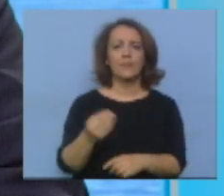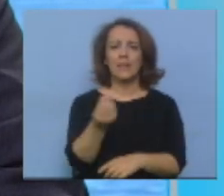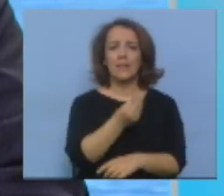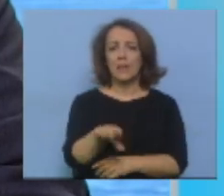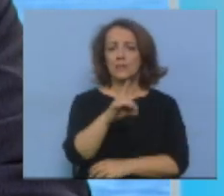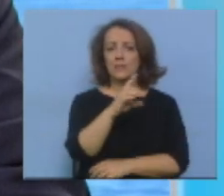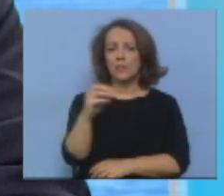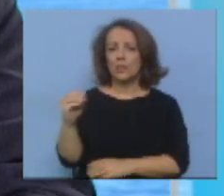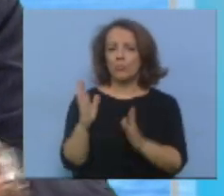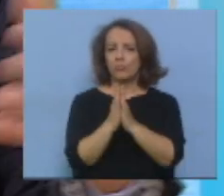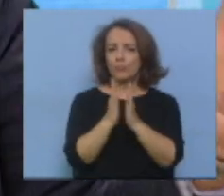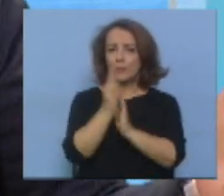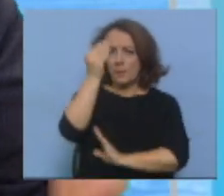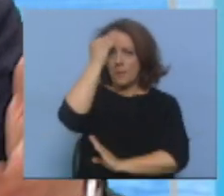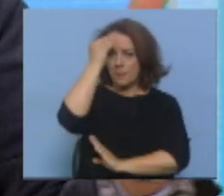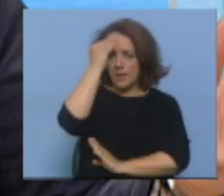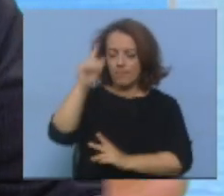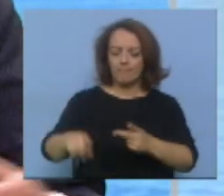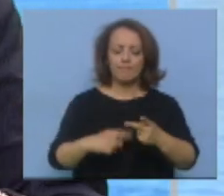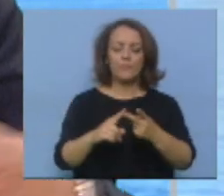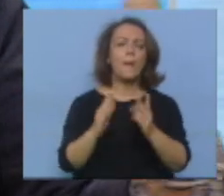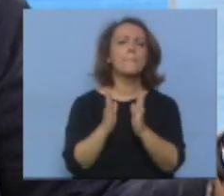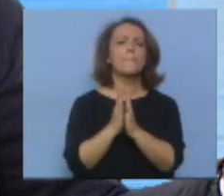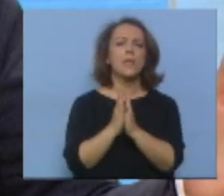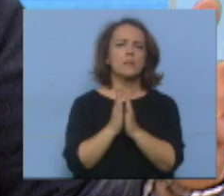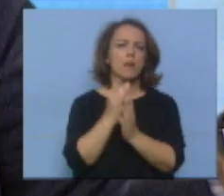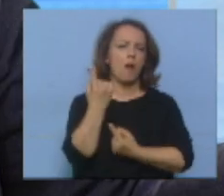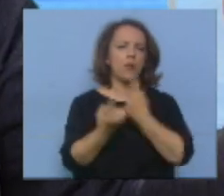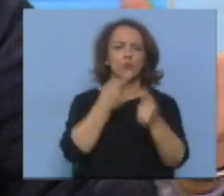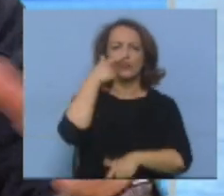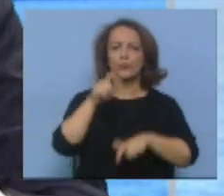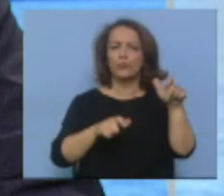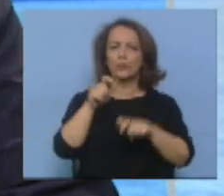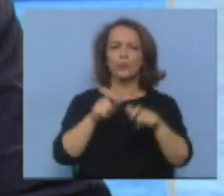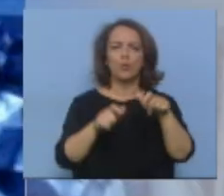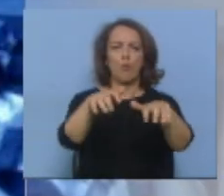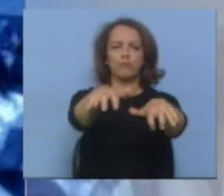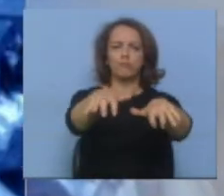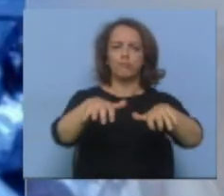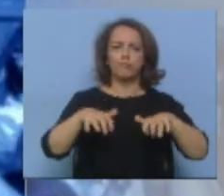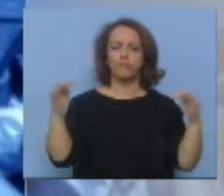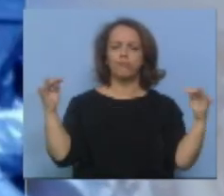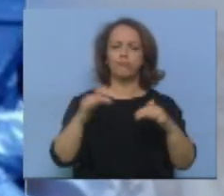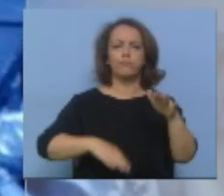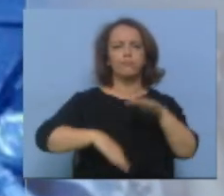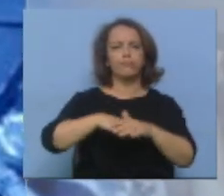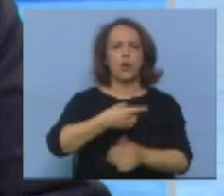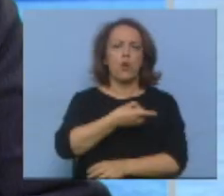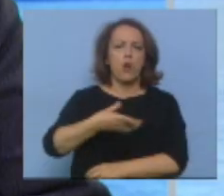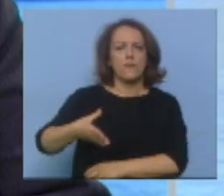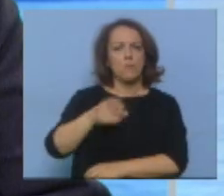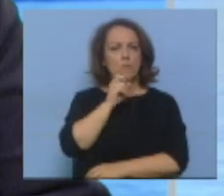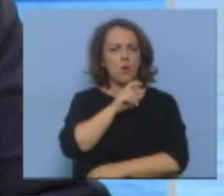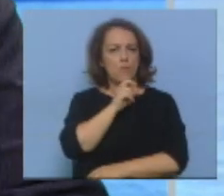catequese, né, missas que facilmente atingem 900 fiéis numa mesma assembleia. A primeira coisa